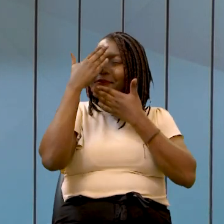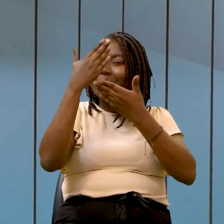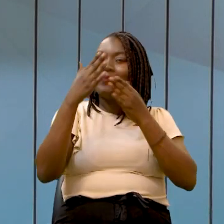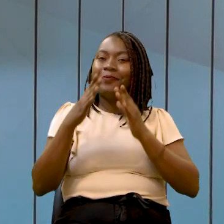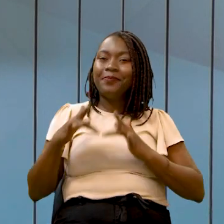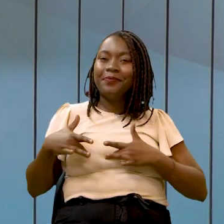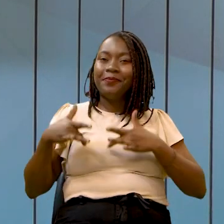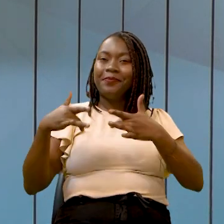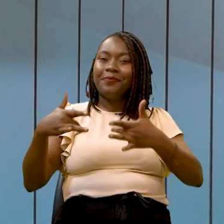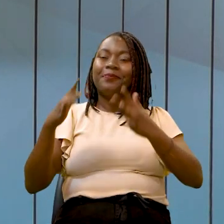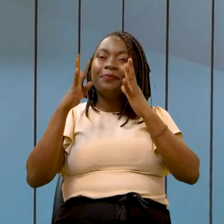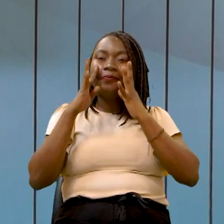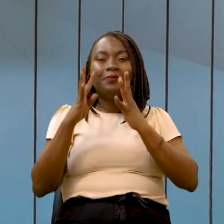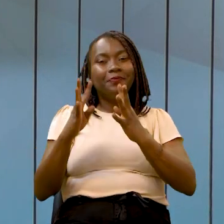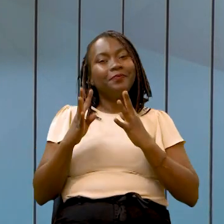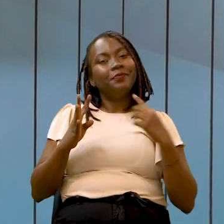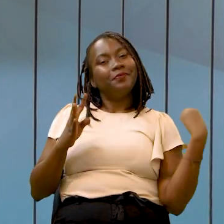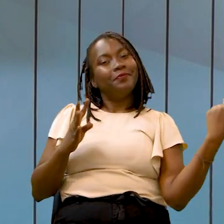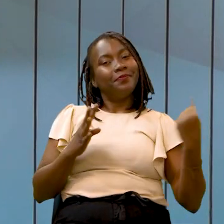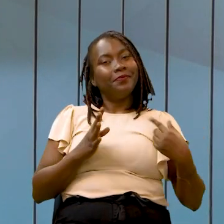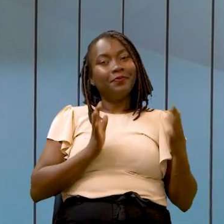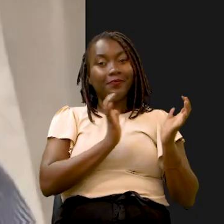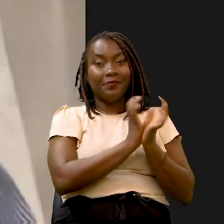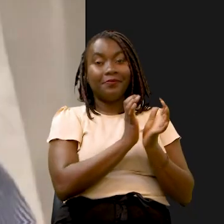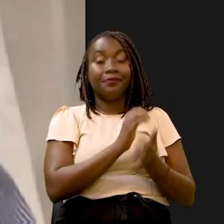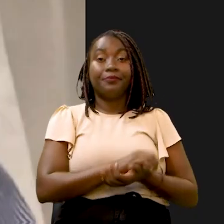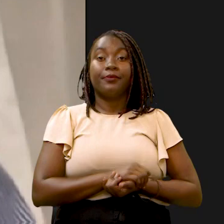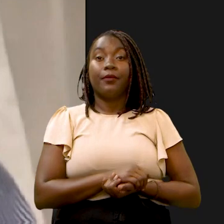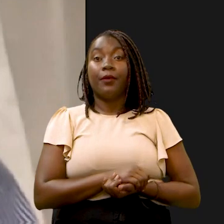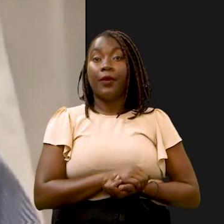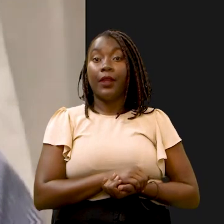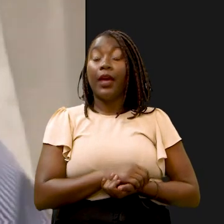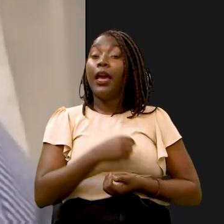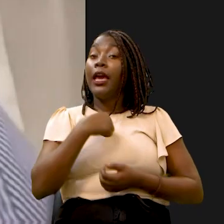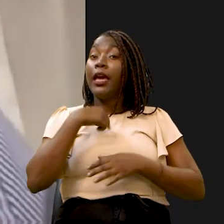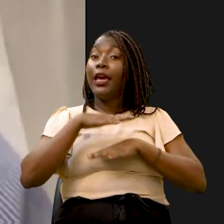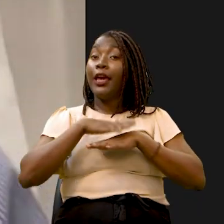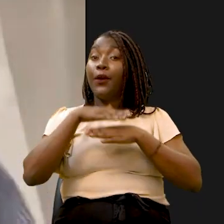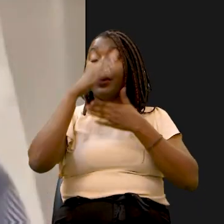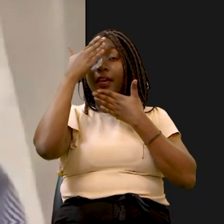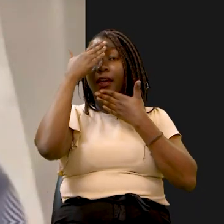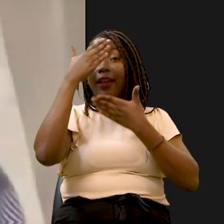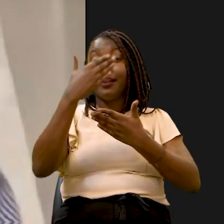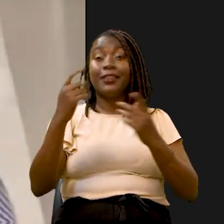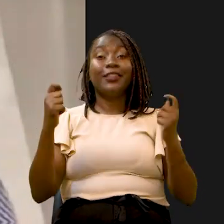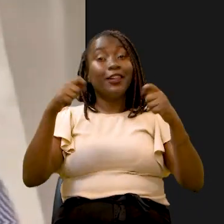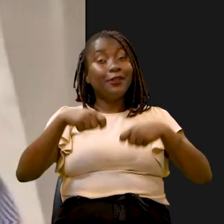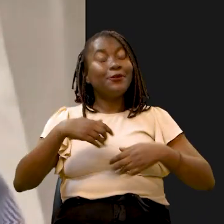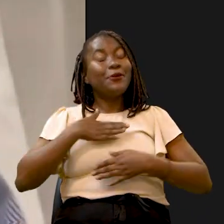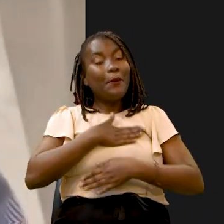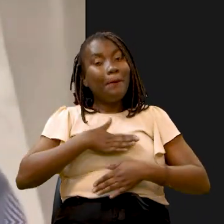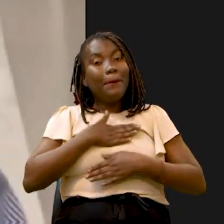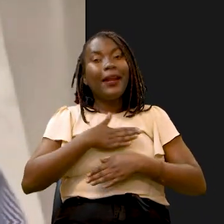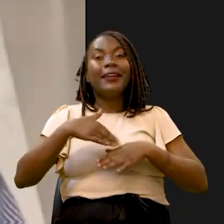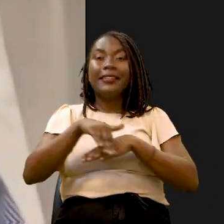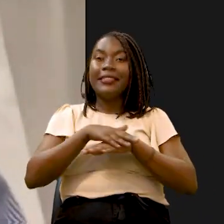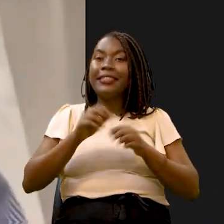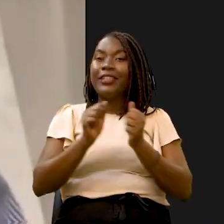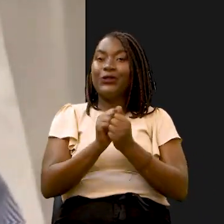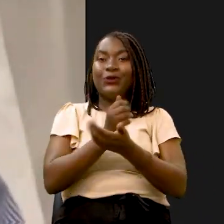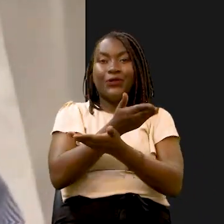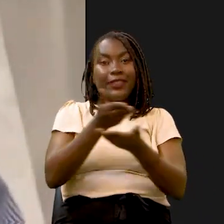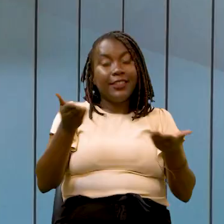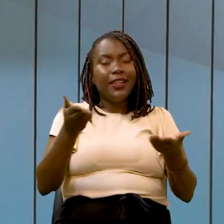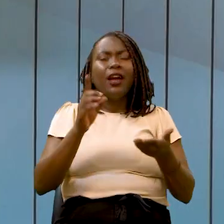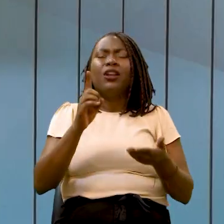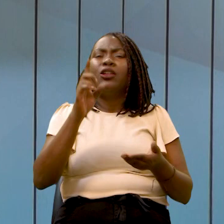sua disposição em atender aqui a nossa equipe. Eu que agradeço a oportunidade, é um prazer estar conversando com